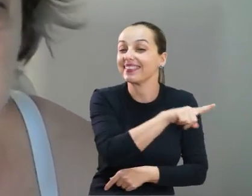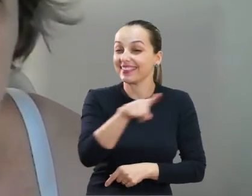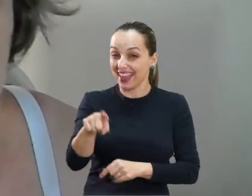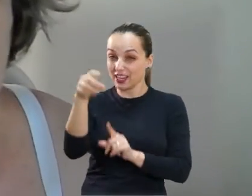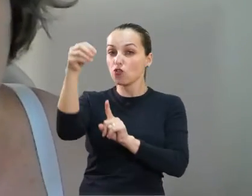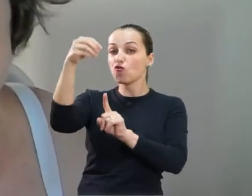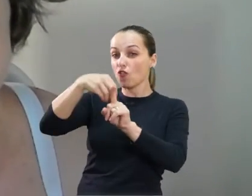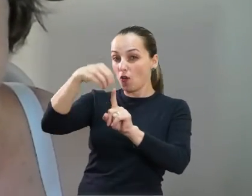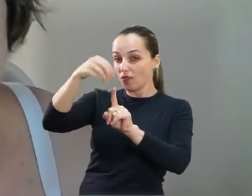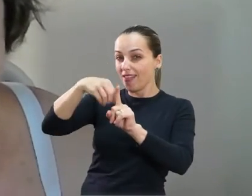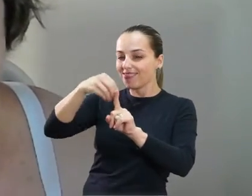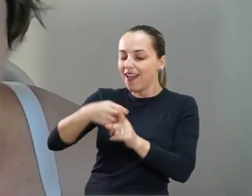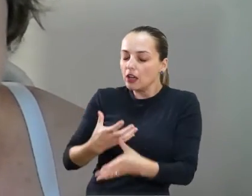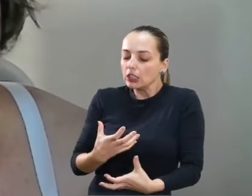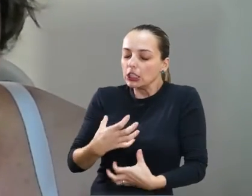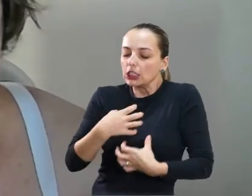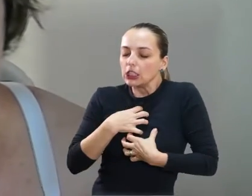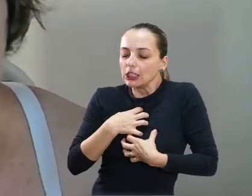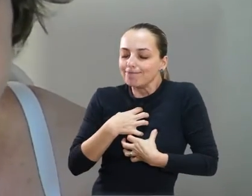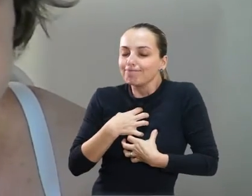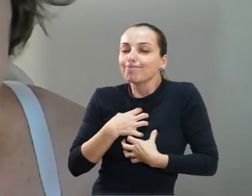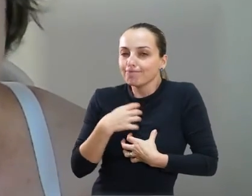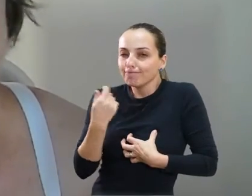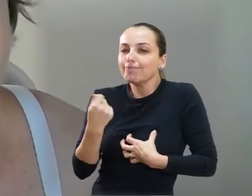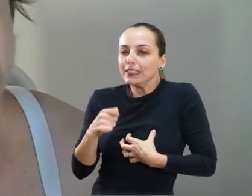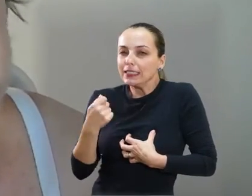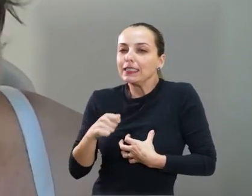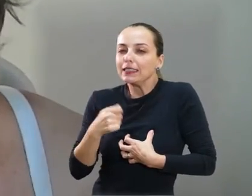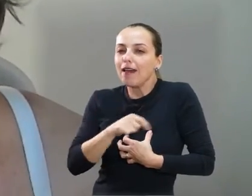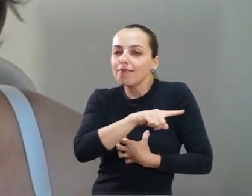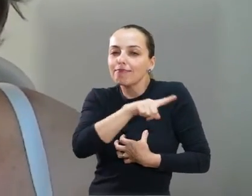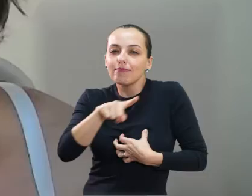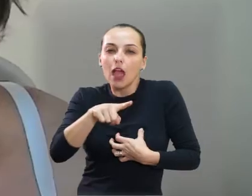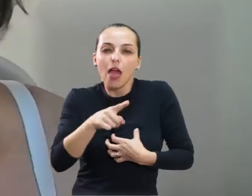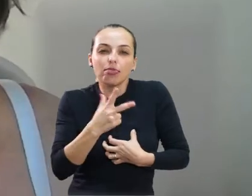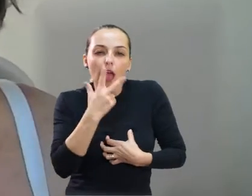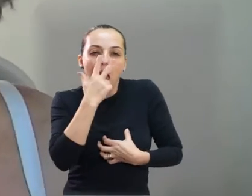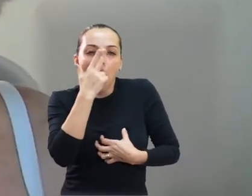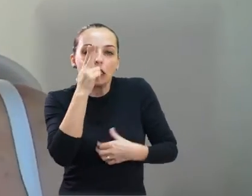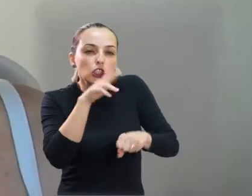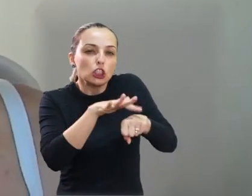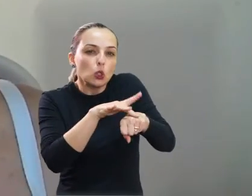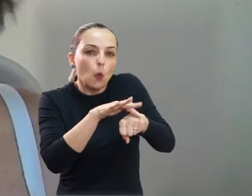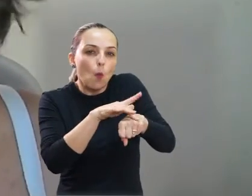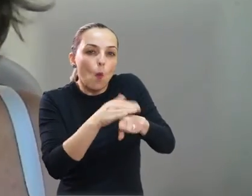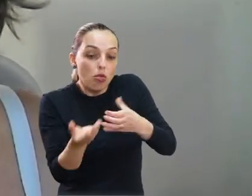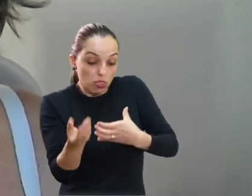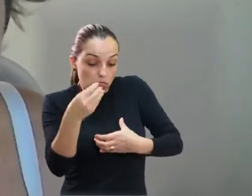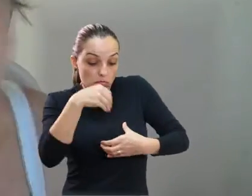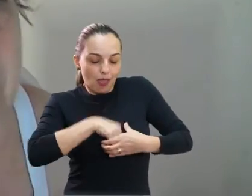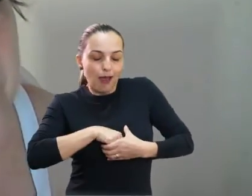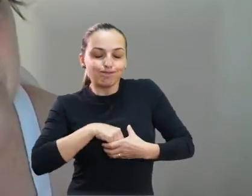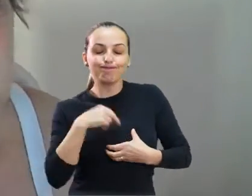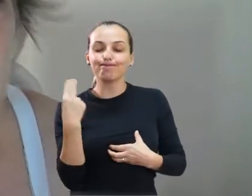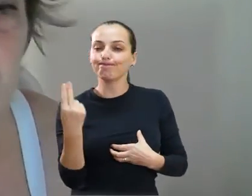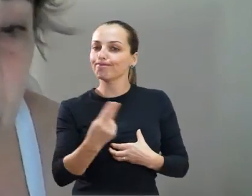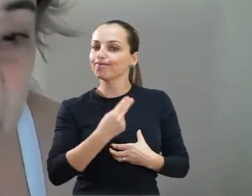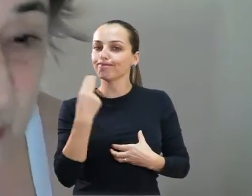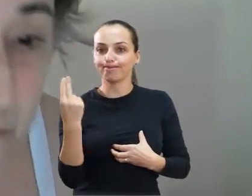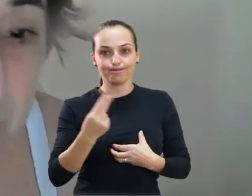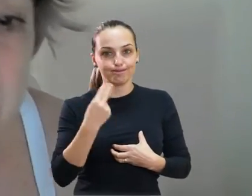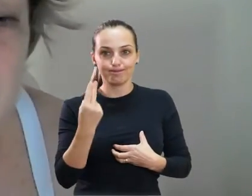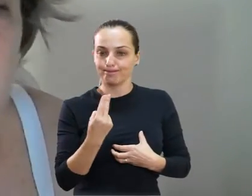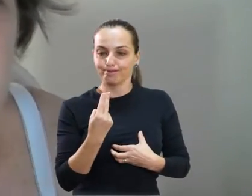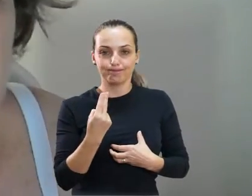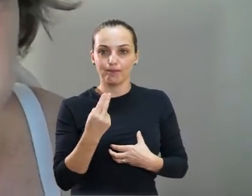vulneráveis, precisam sentir que a doença, que a infecção do HIV, ela não está ao lado, ela está aqui